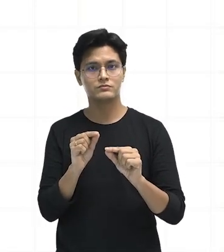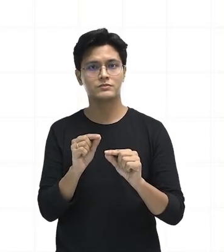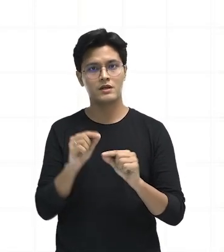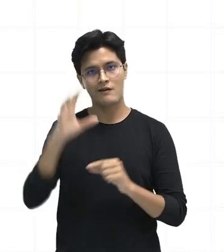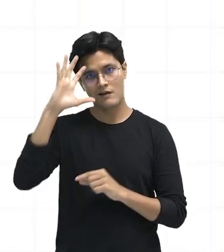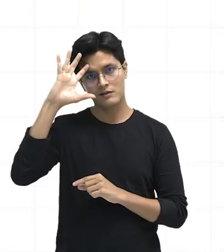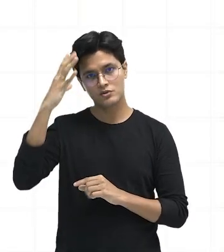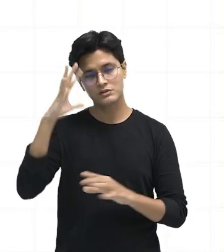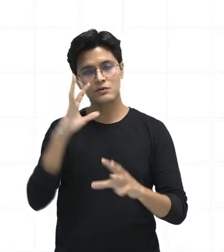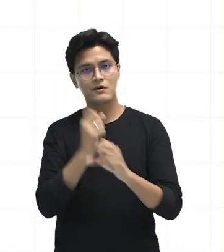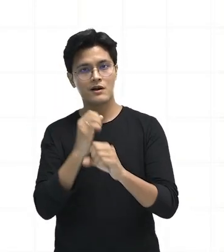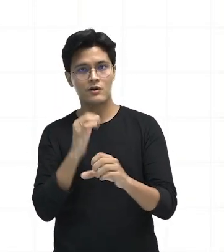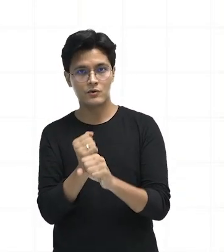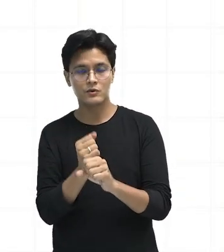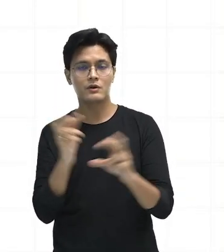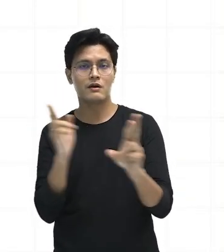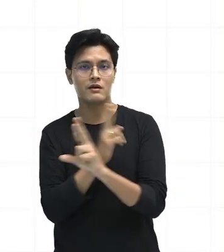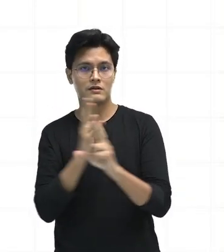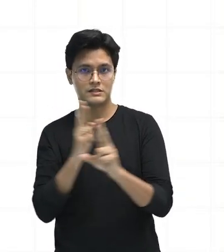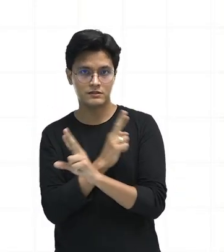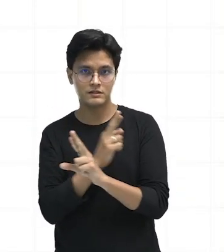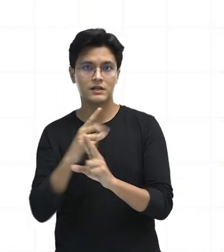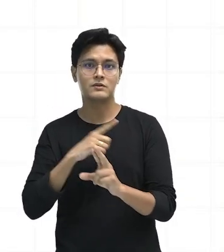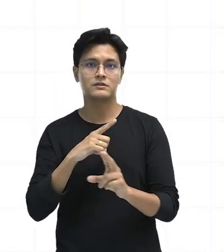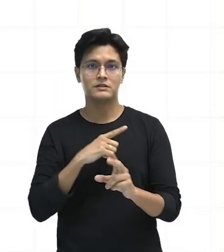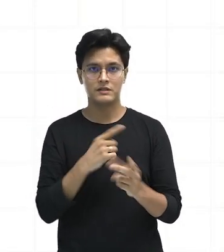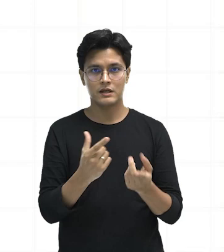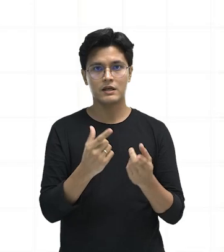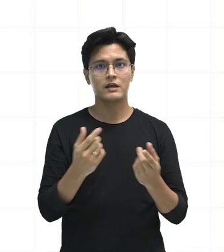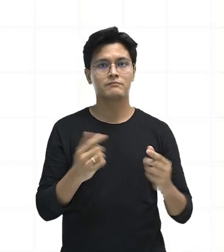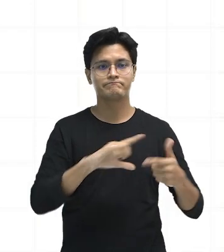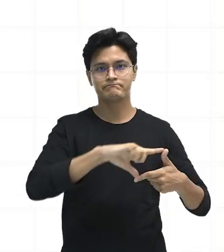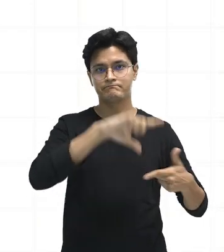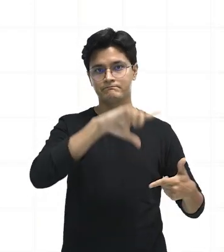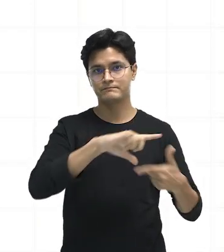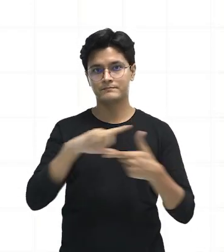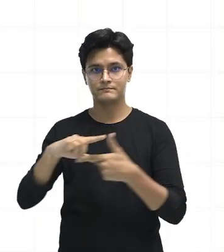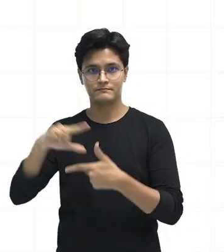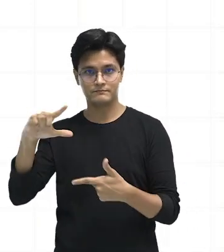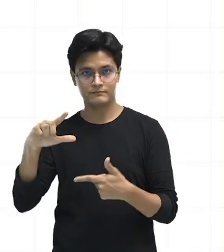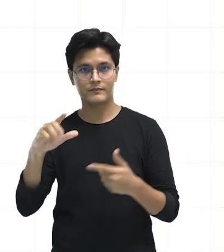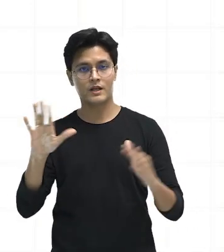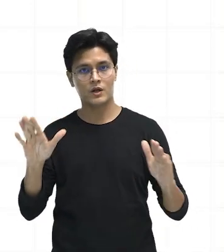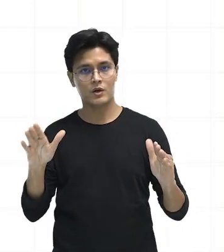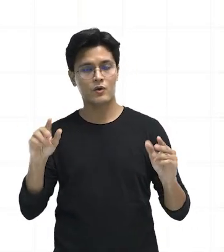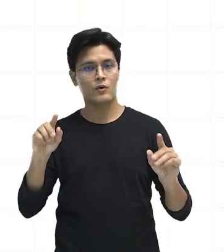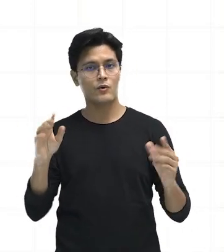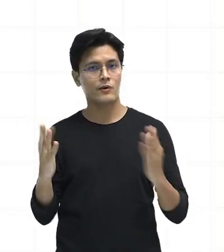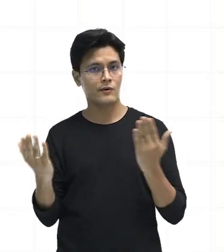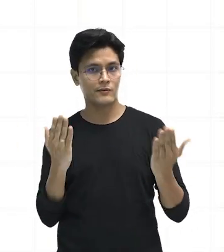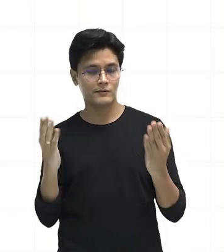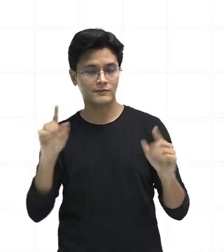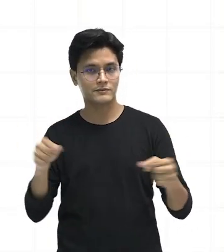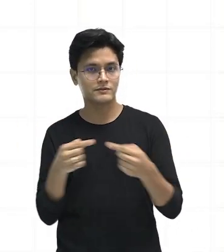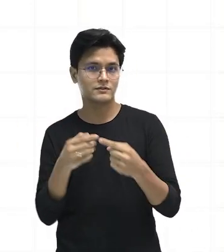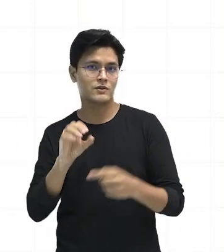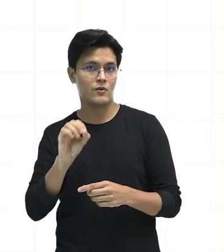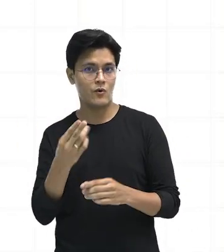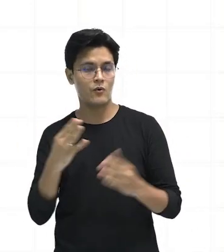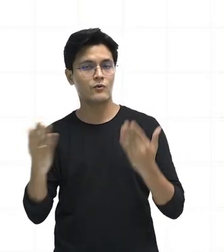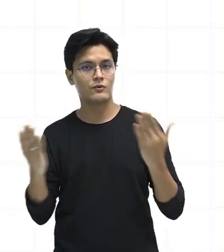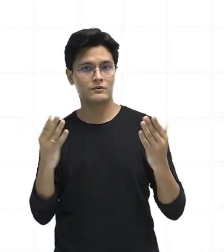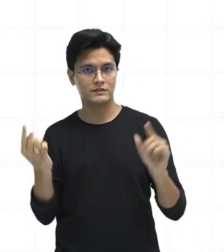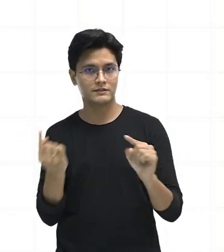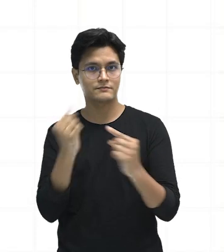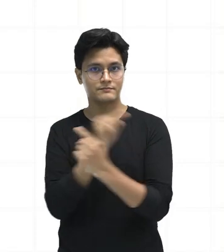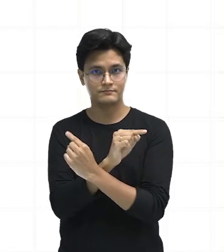resolução de problemas que envolvem grandezas diretamente e inversamente proporcionais, ok? Vamos então